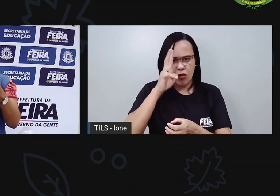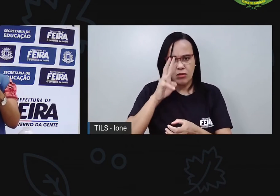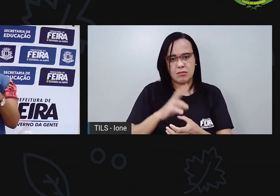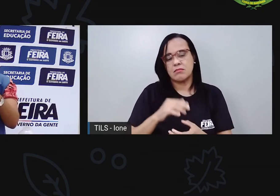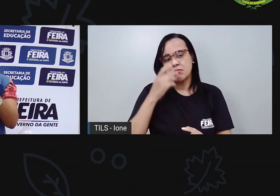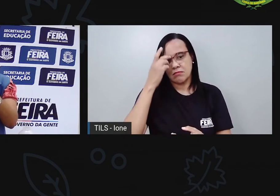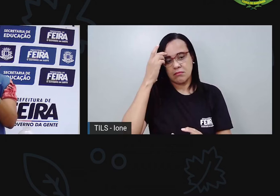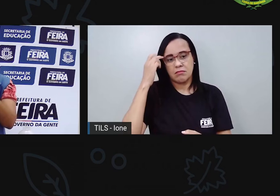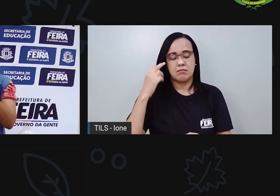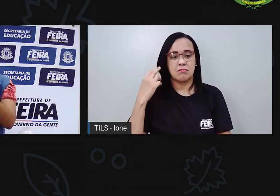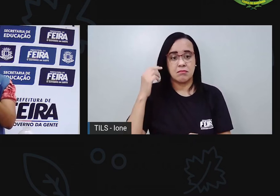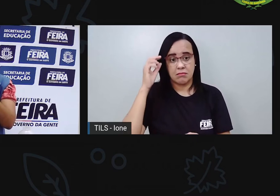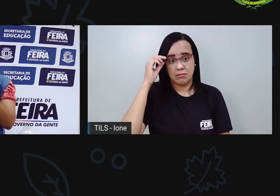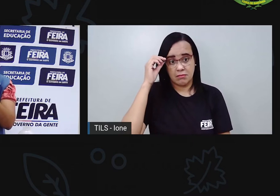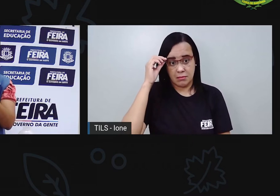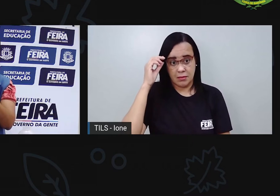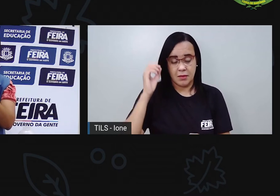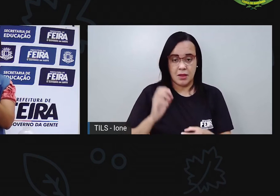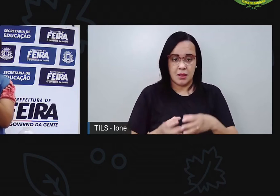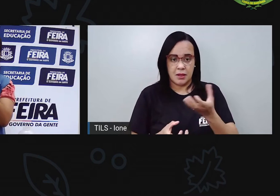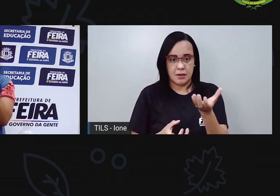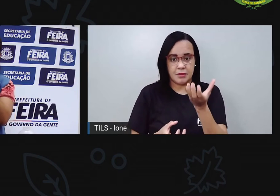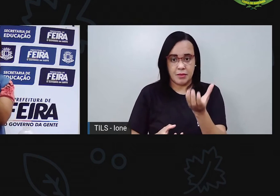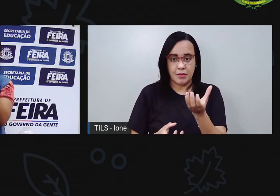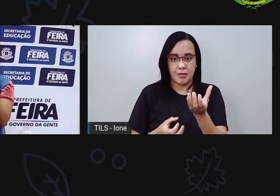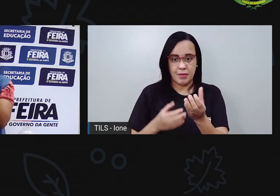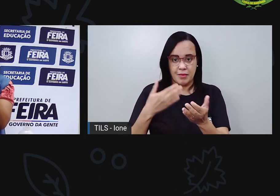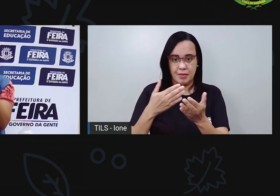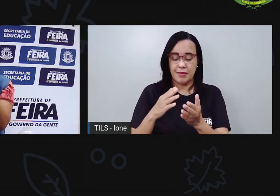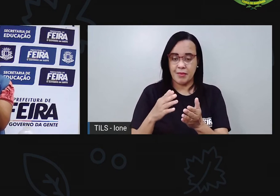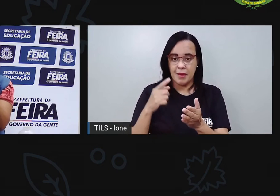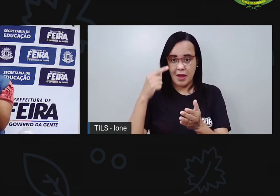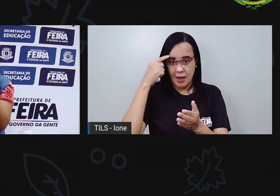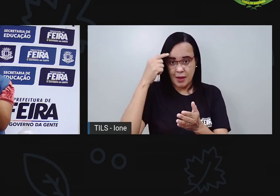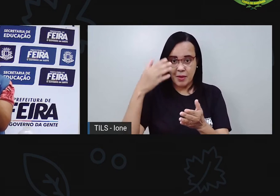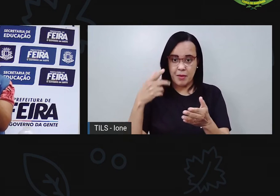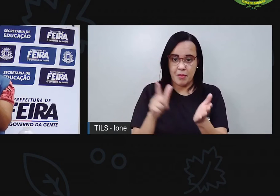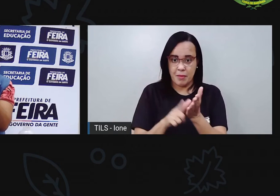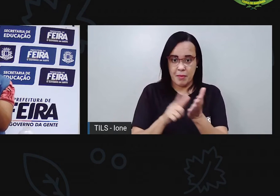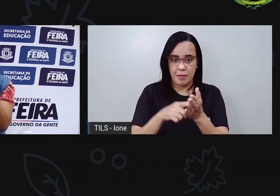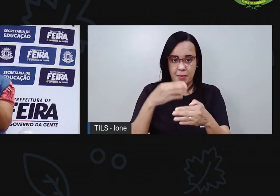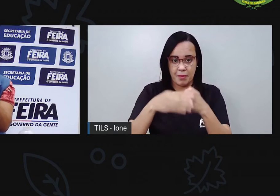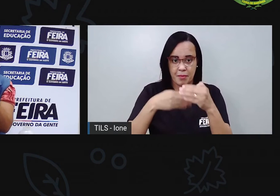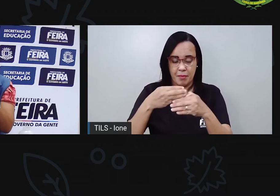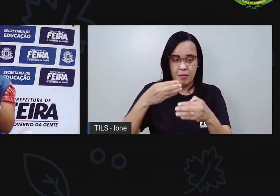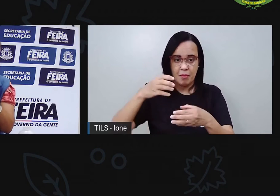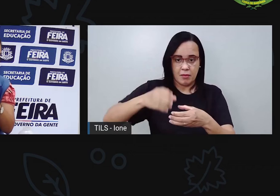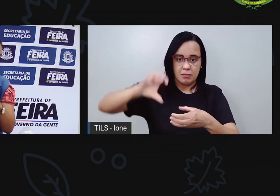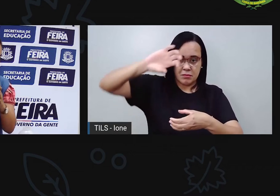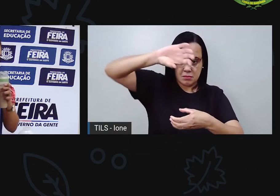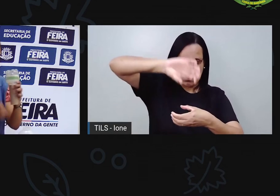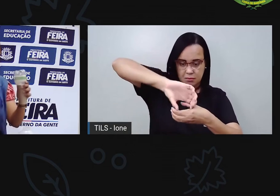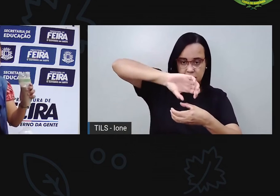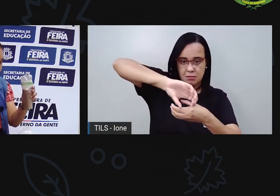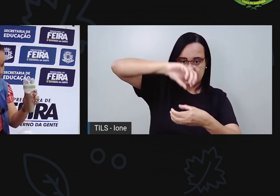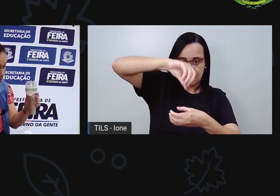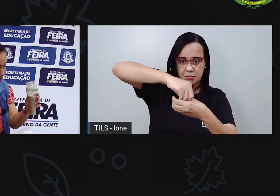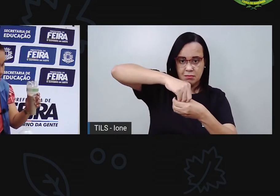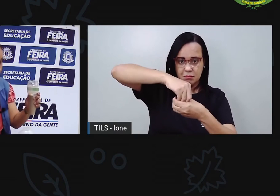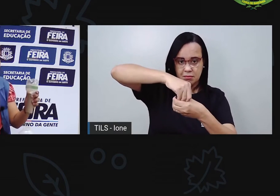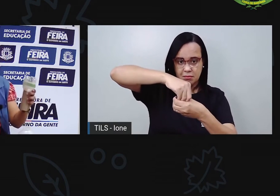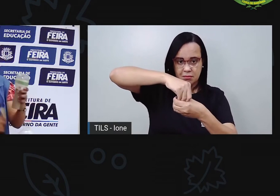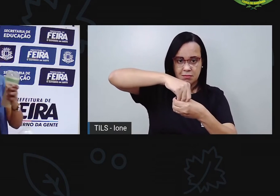e pega o rolinho que você tiver em casa e a Copa assim olha para nós podermos